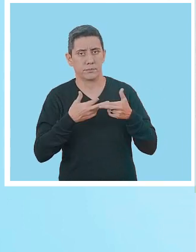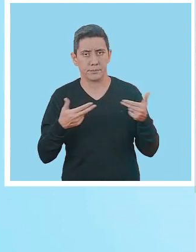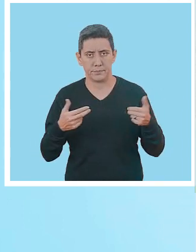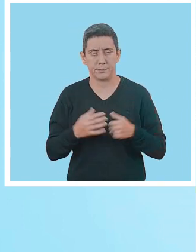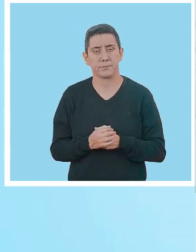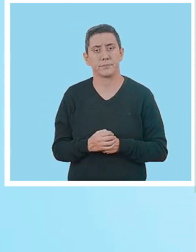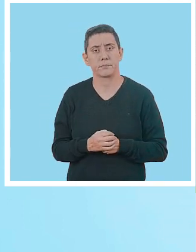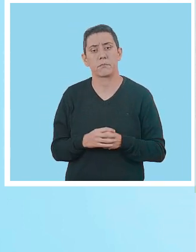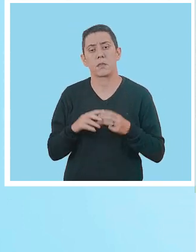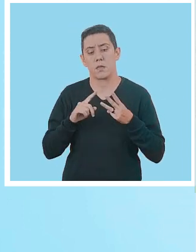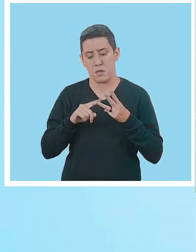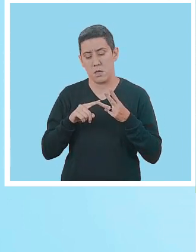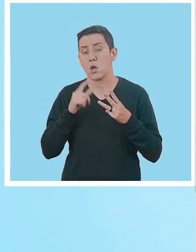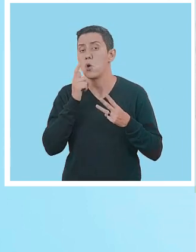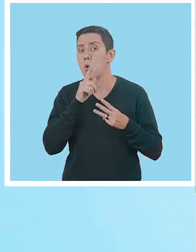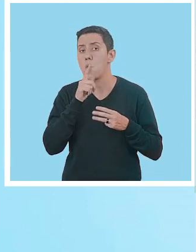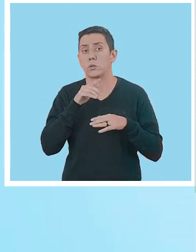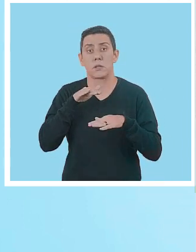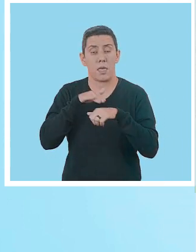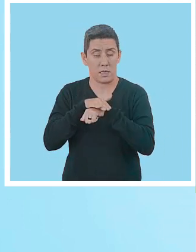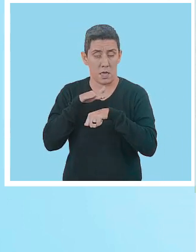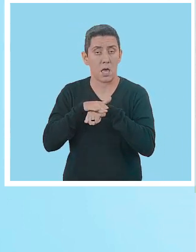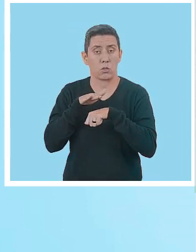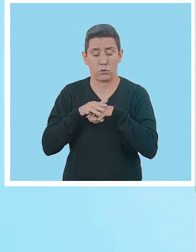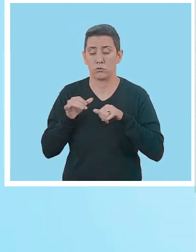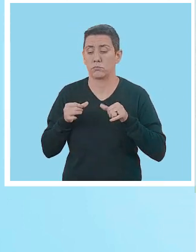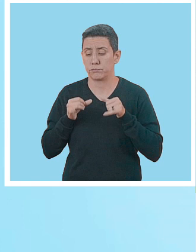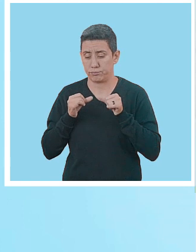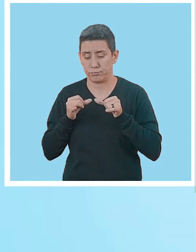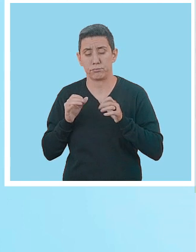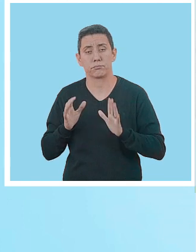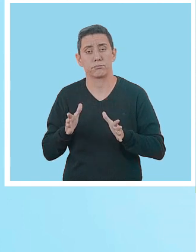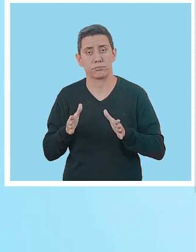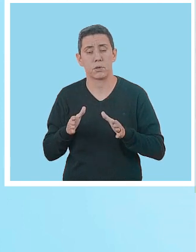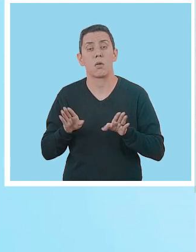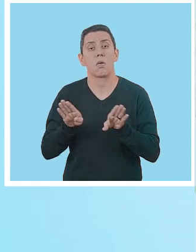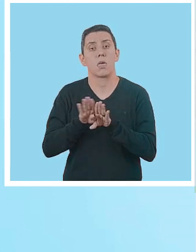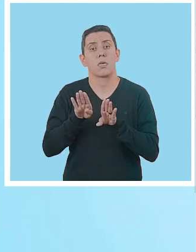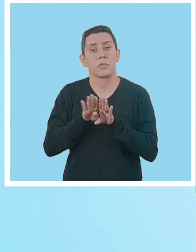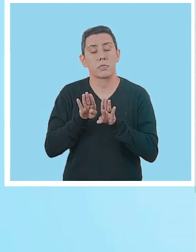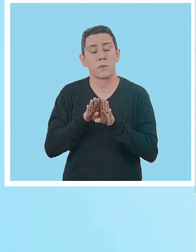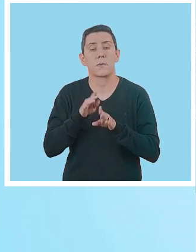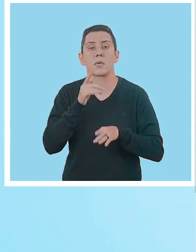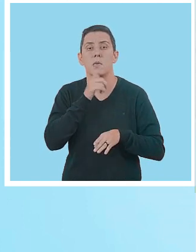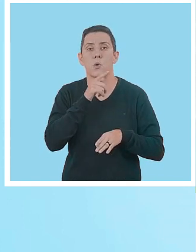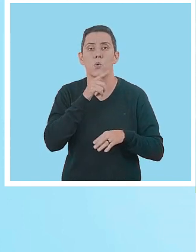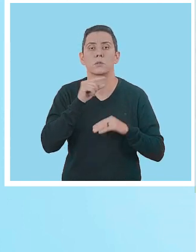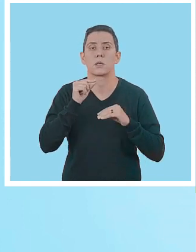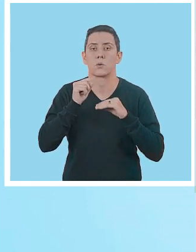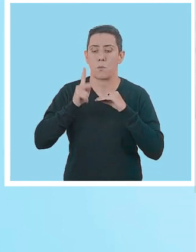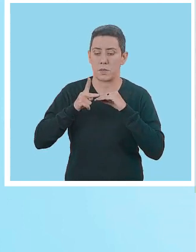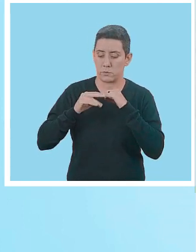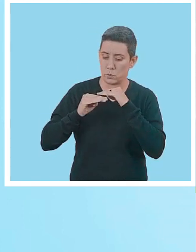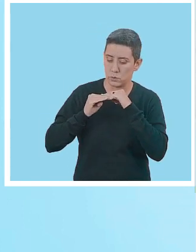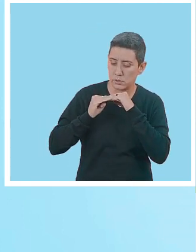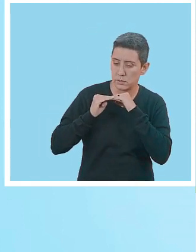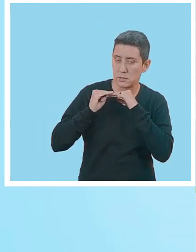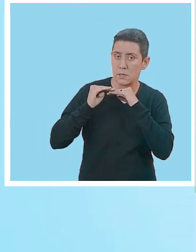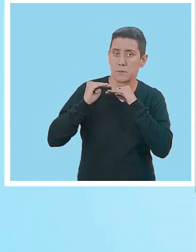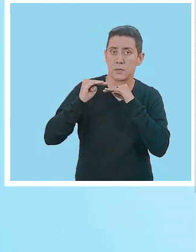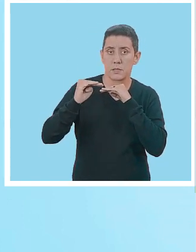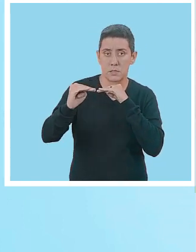energia a noite né E também consegue prestar serviços de estabilidade para rede